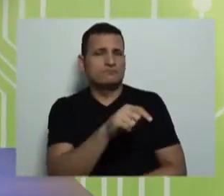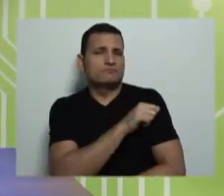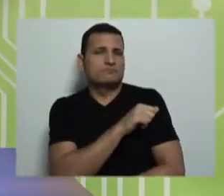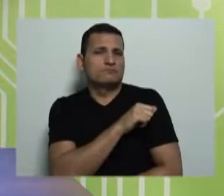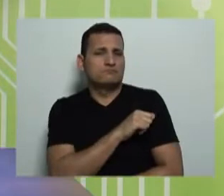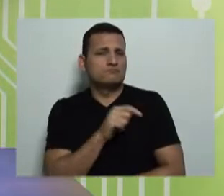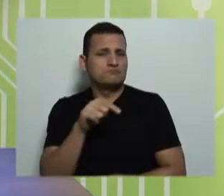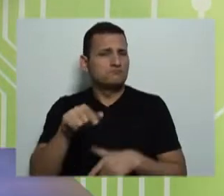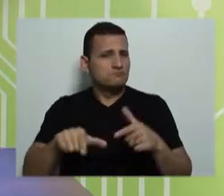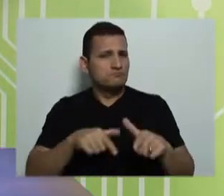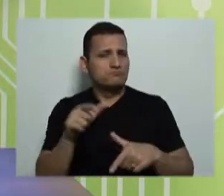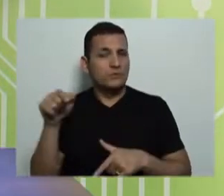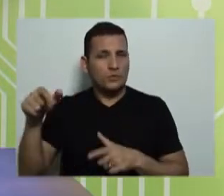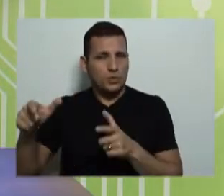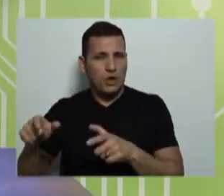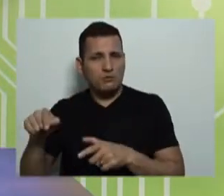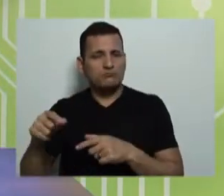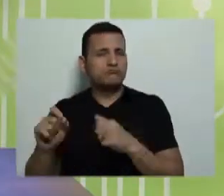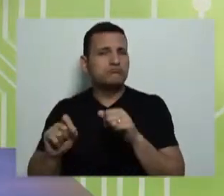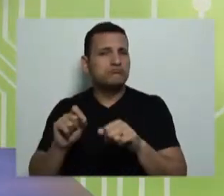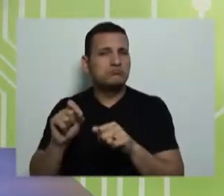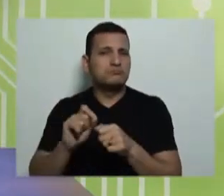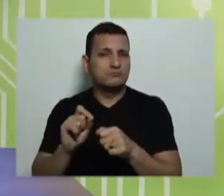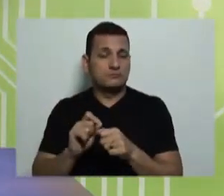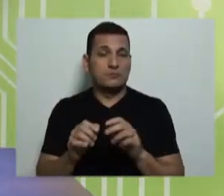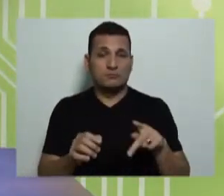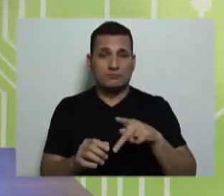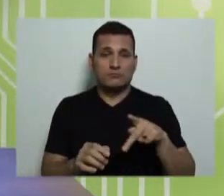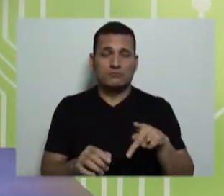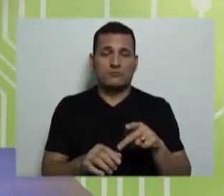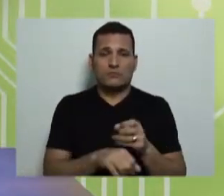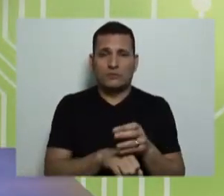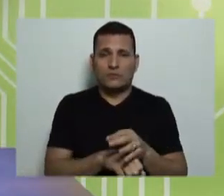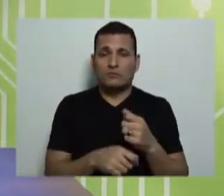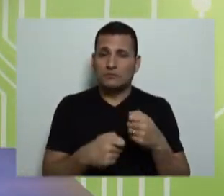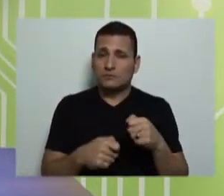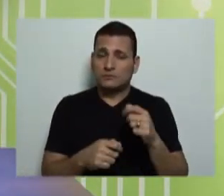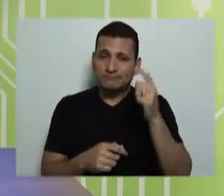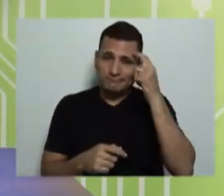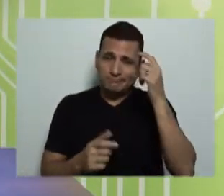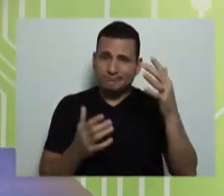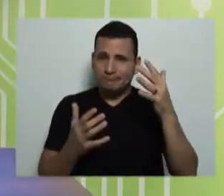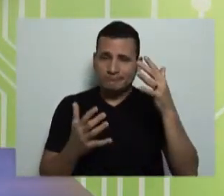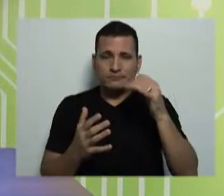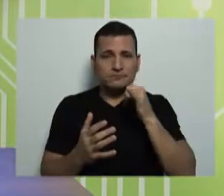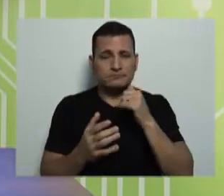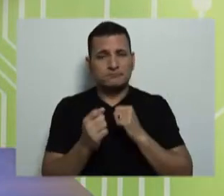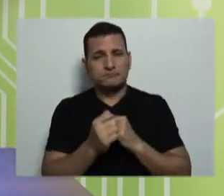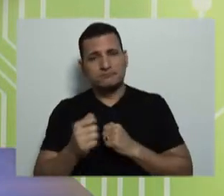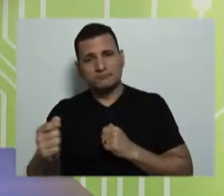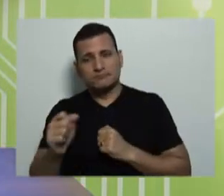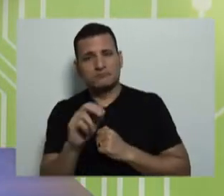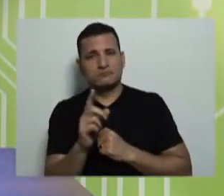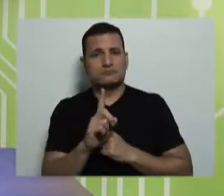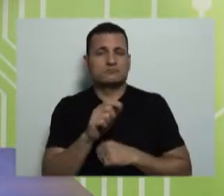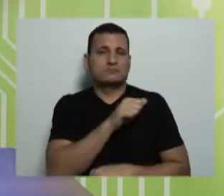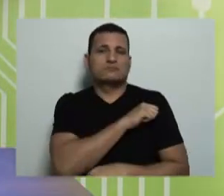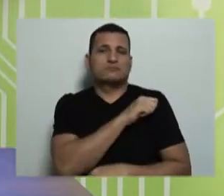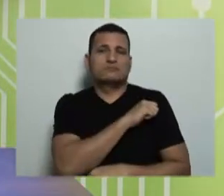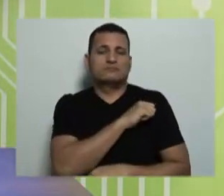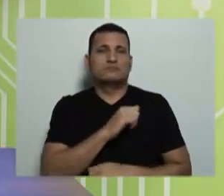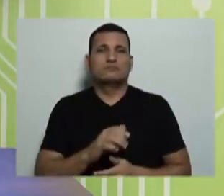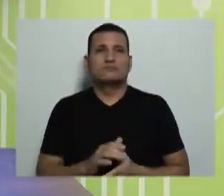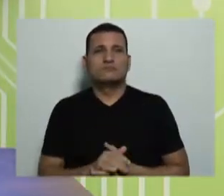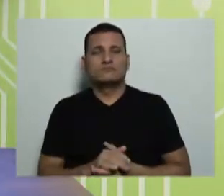trabalho, o professor orientador aí vai poder fazer esse juízo. Será que eu posso encaminhar esse aluno ou não? Então, pessoal, aqui no